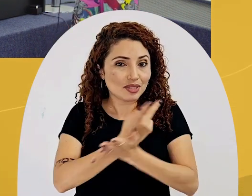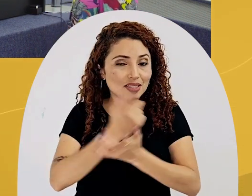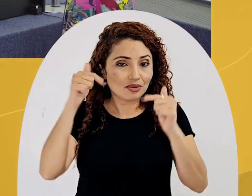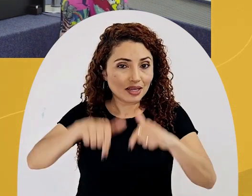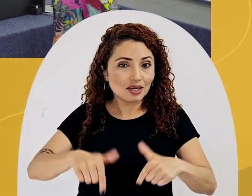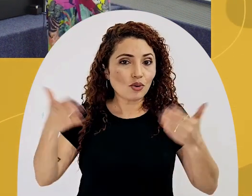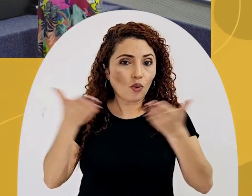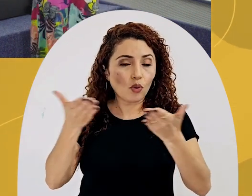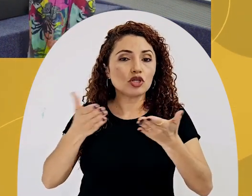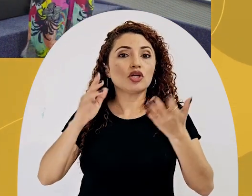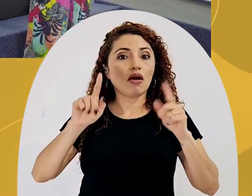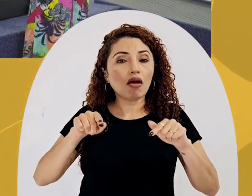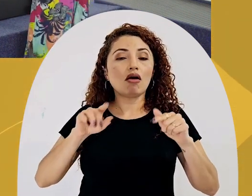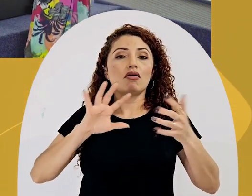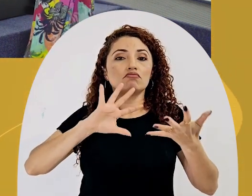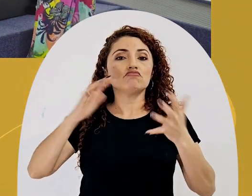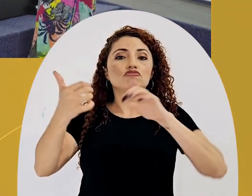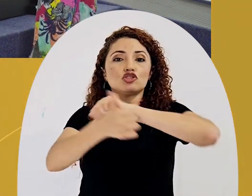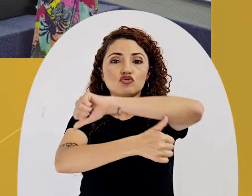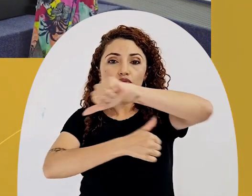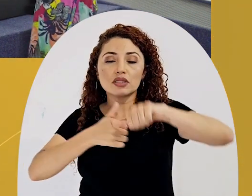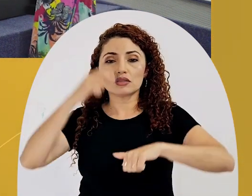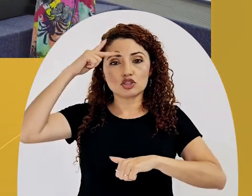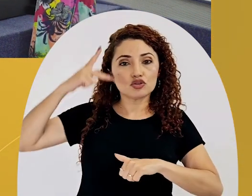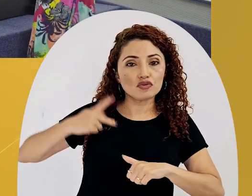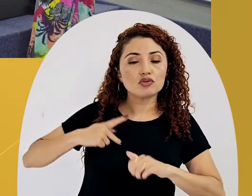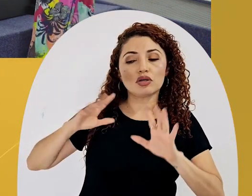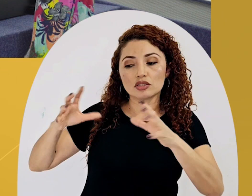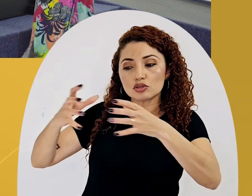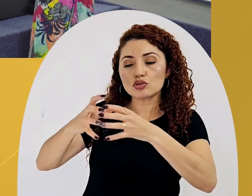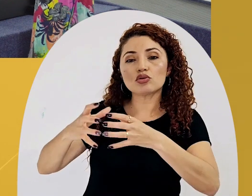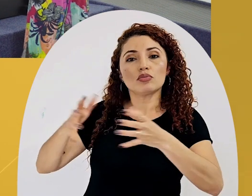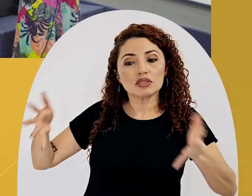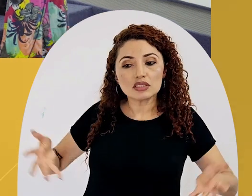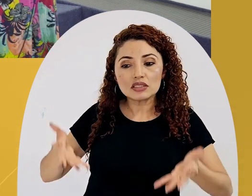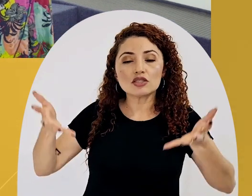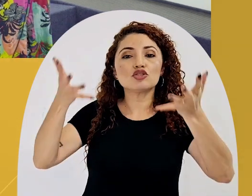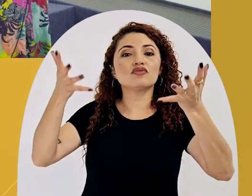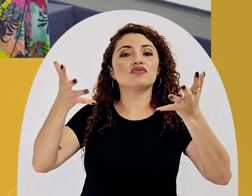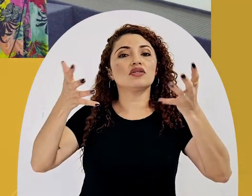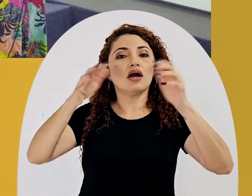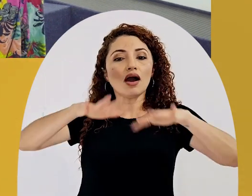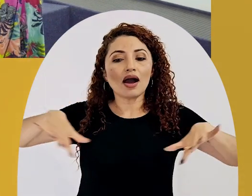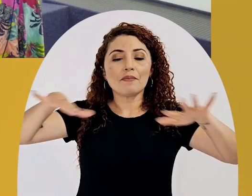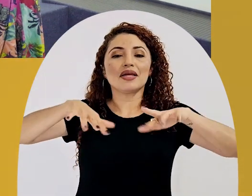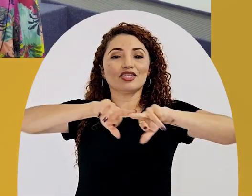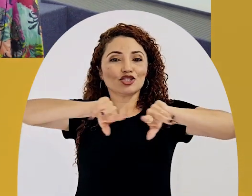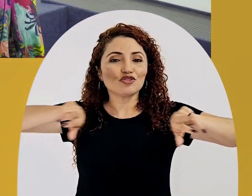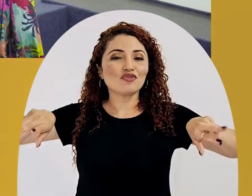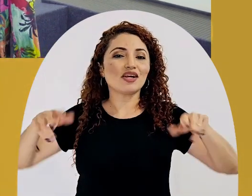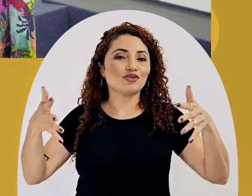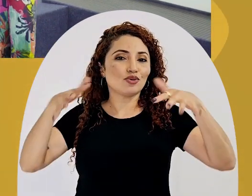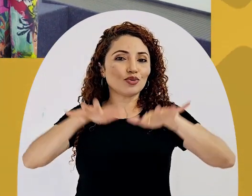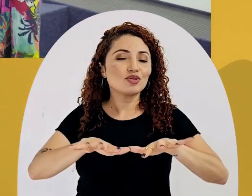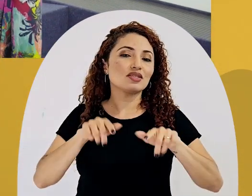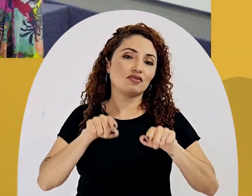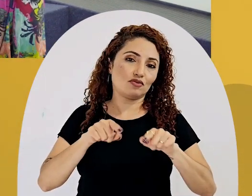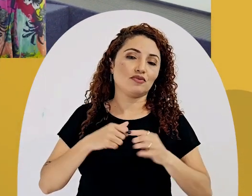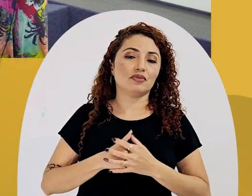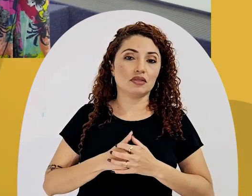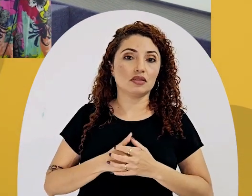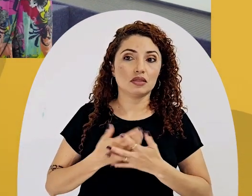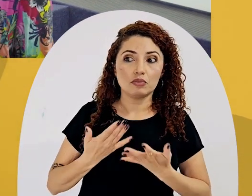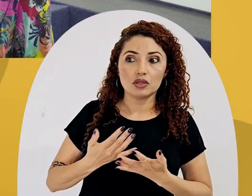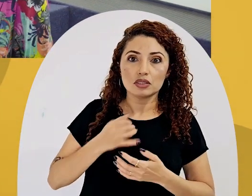coletivas alimentam os ambientes diversos e inclusivos. Então, é muito mais sobre isso. Poxa, tem uma pessoa ali, ela te deu abertura